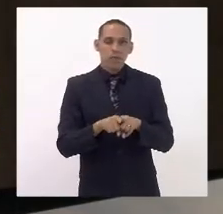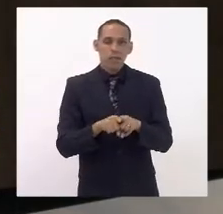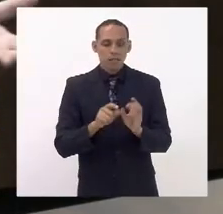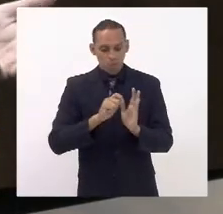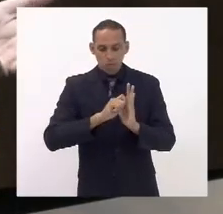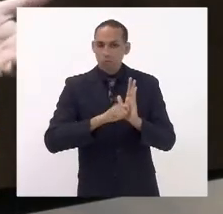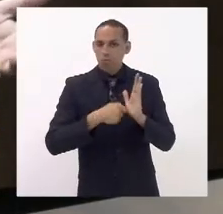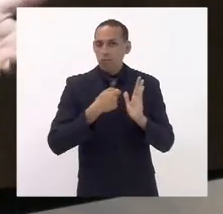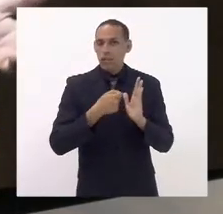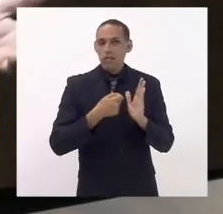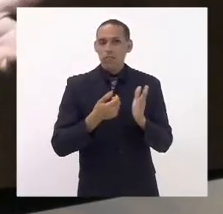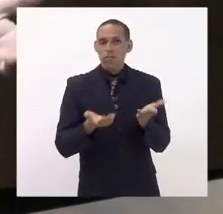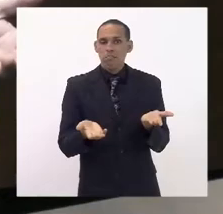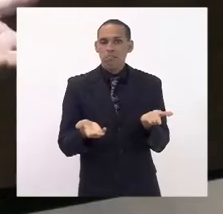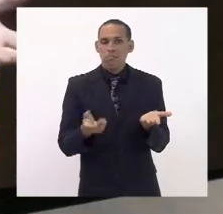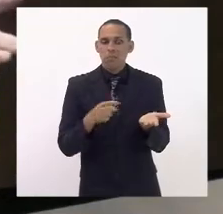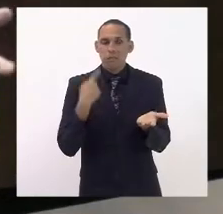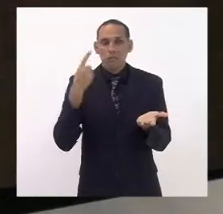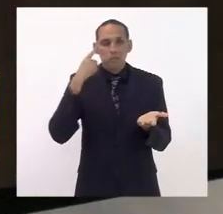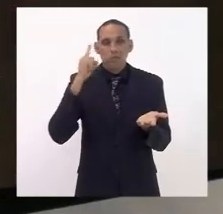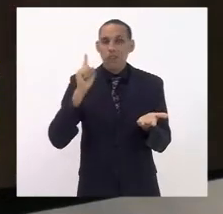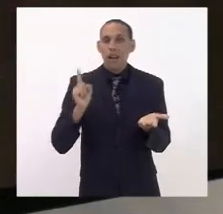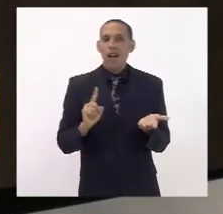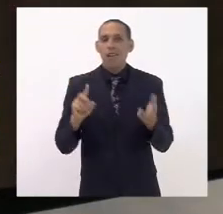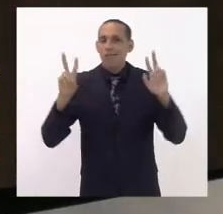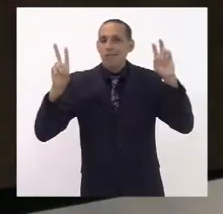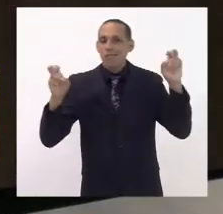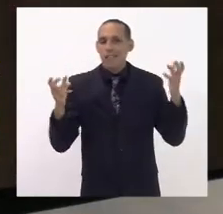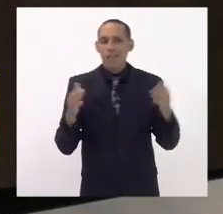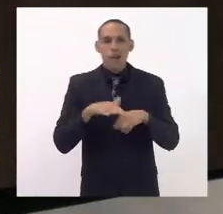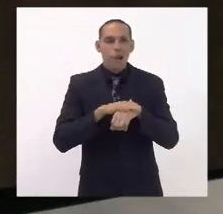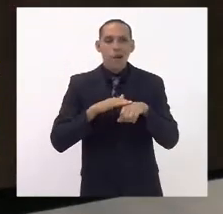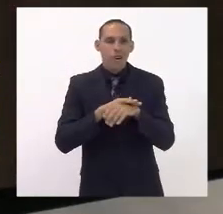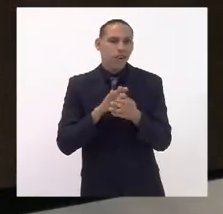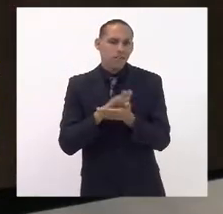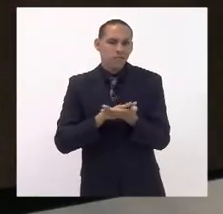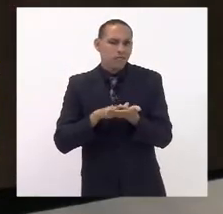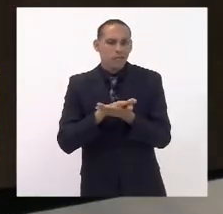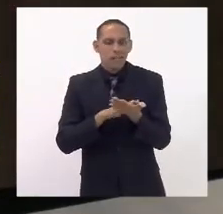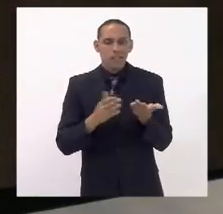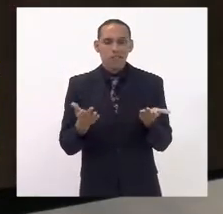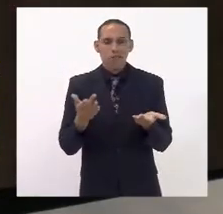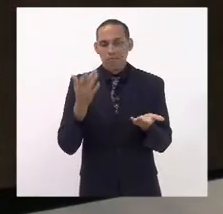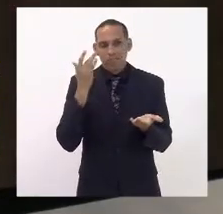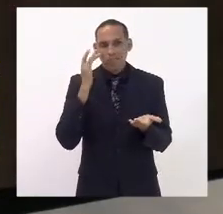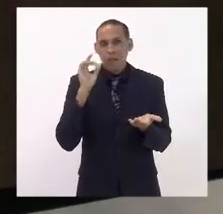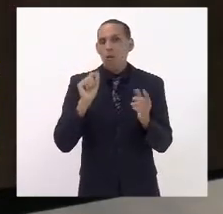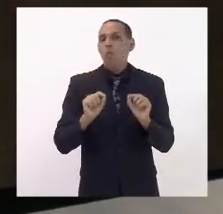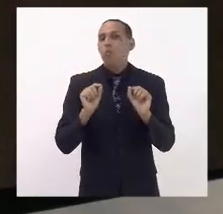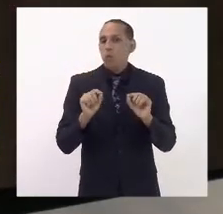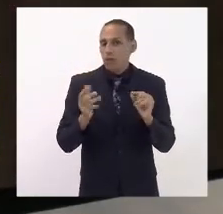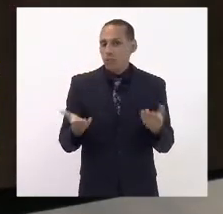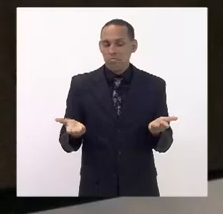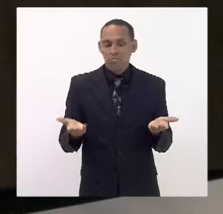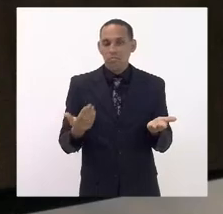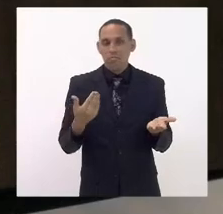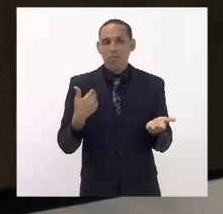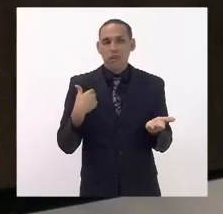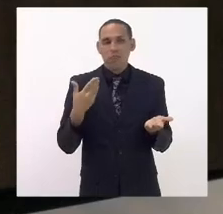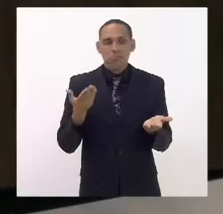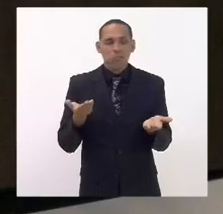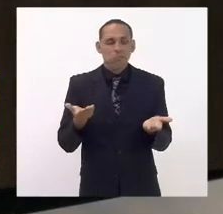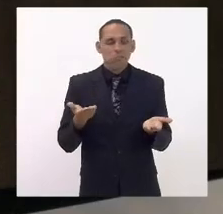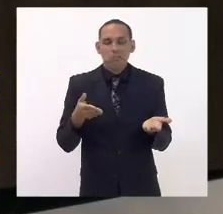autor, nós não sabíamos nem do tema, não conversei com ele, não sabia exatamente do que se tratava. Então, eu fui